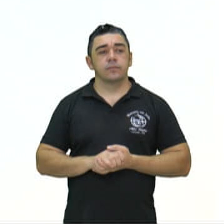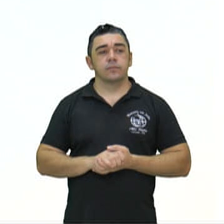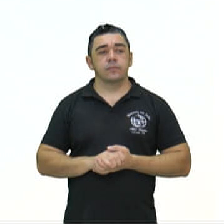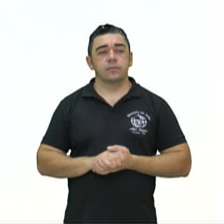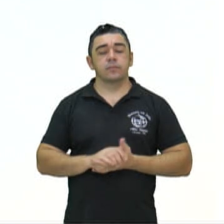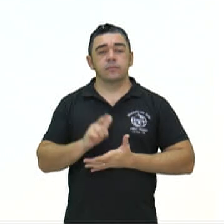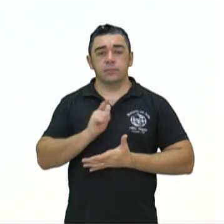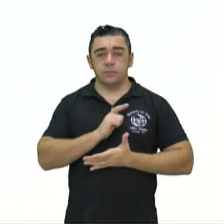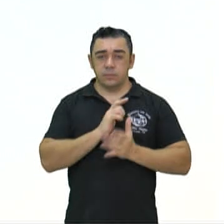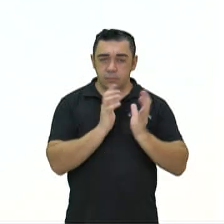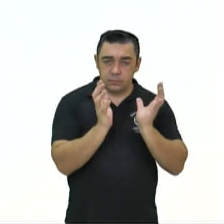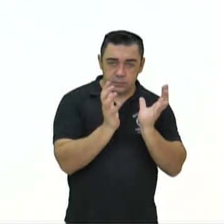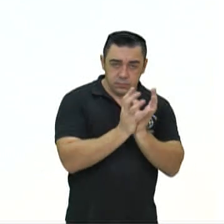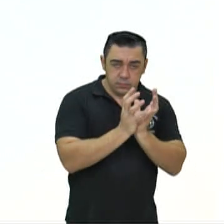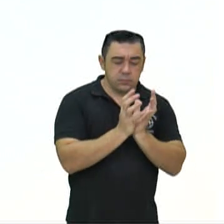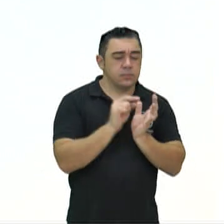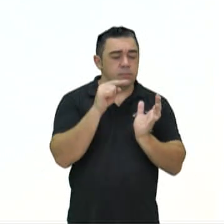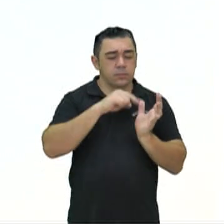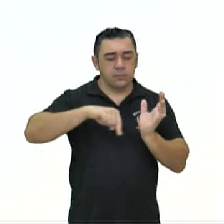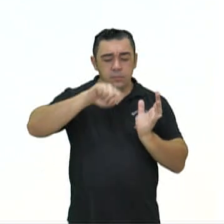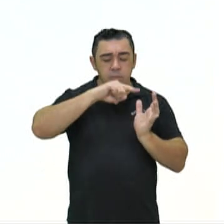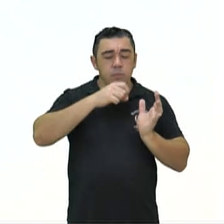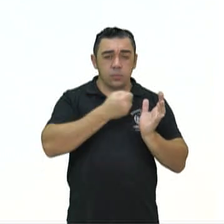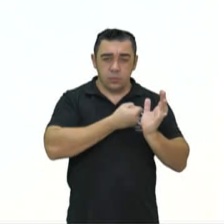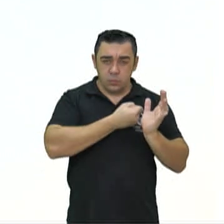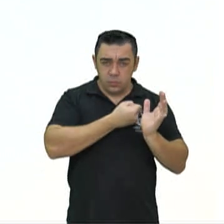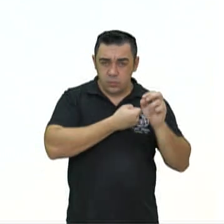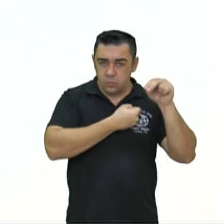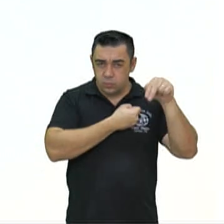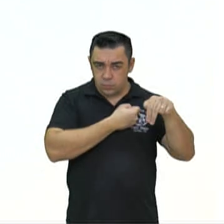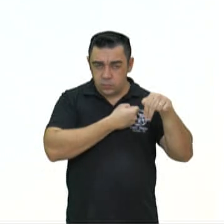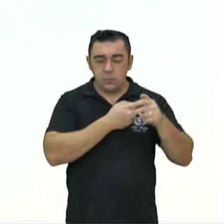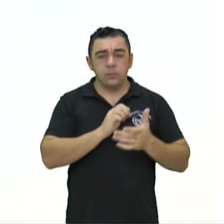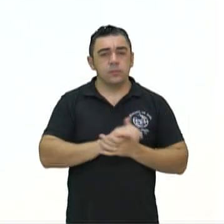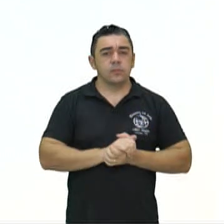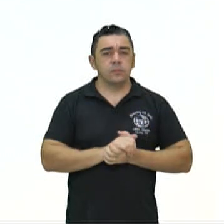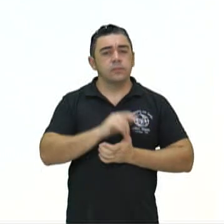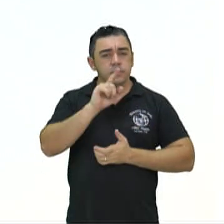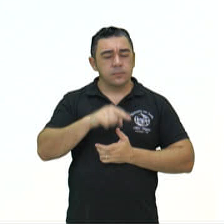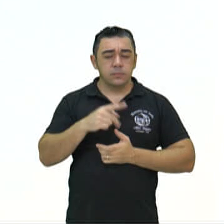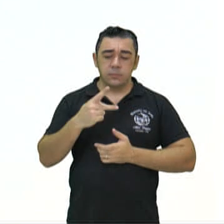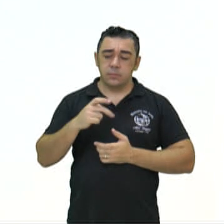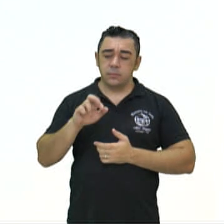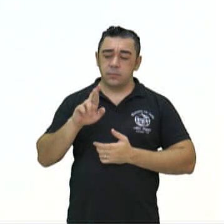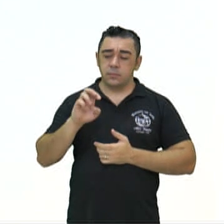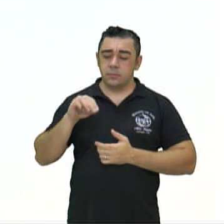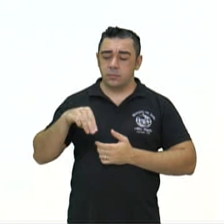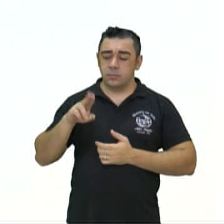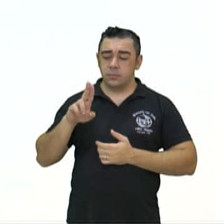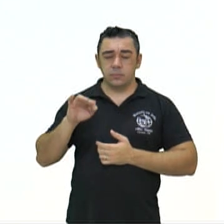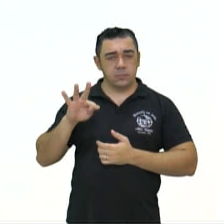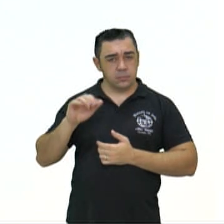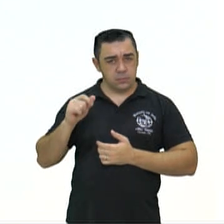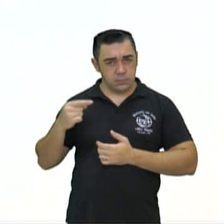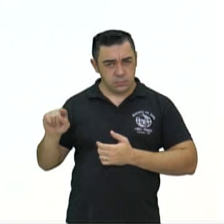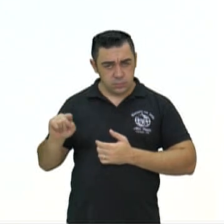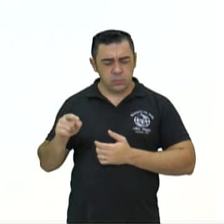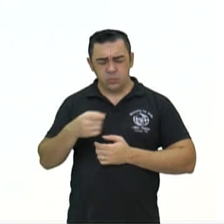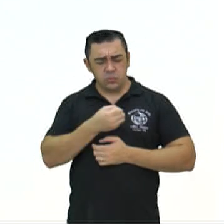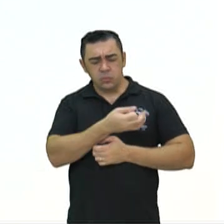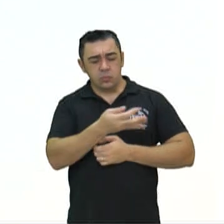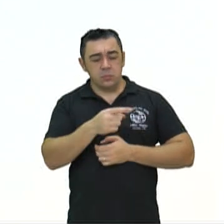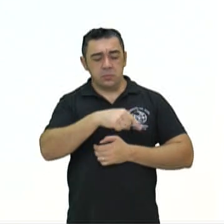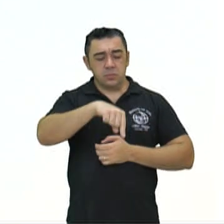Dado um conjunto de N elementos distintos, chama-se permutação simples dos N elementos